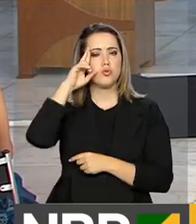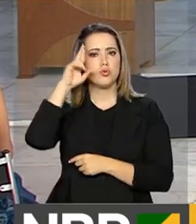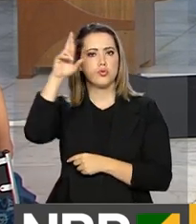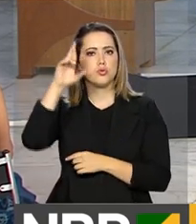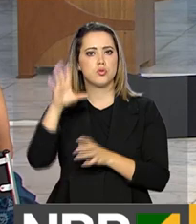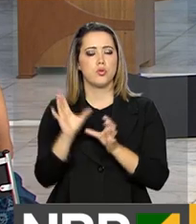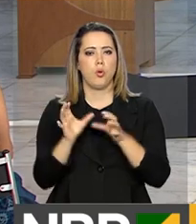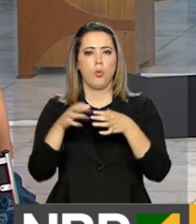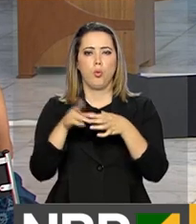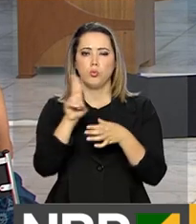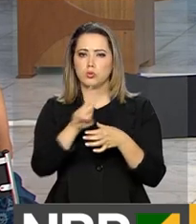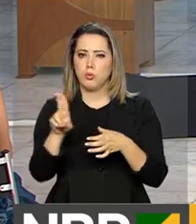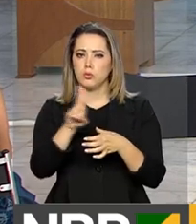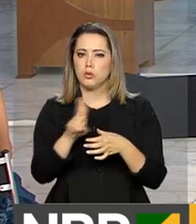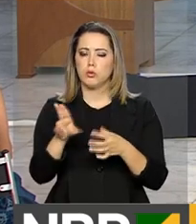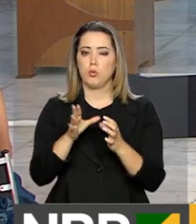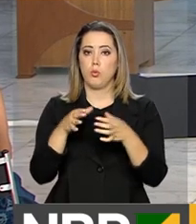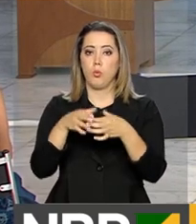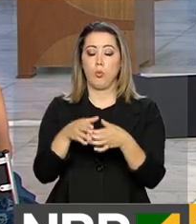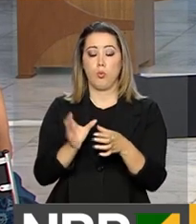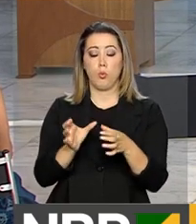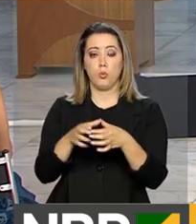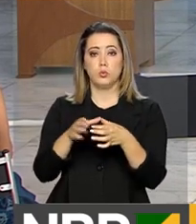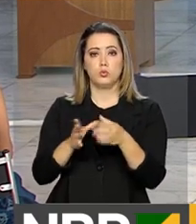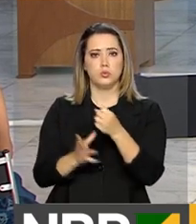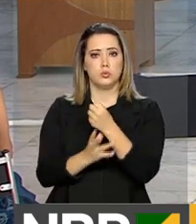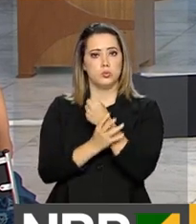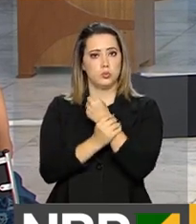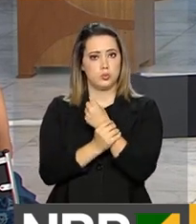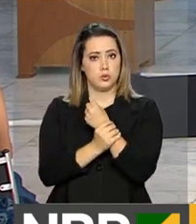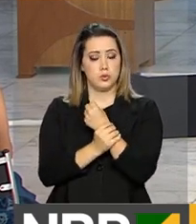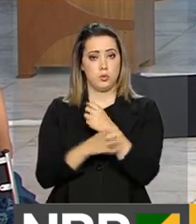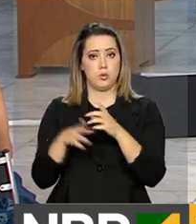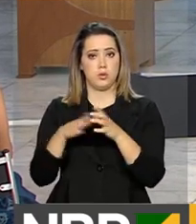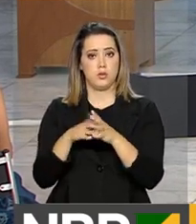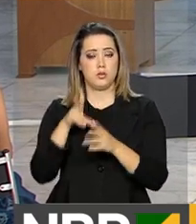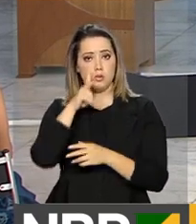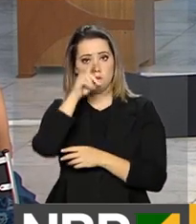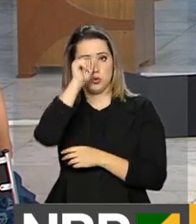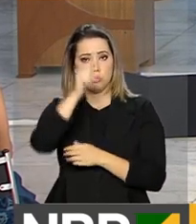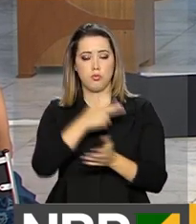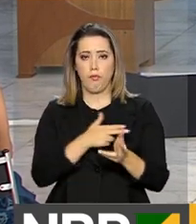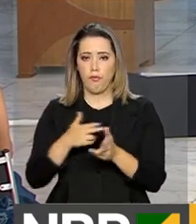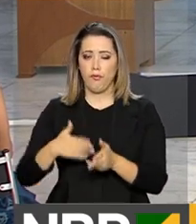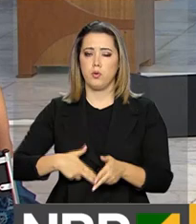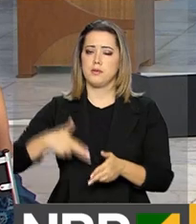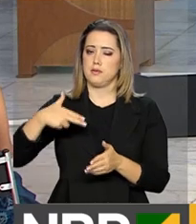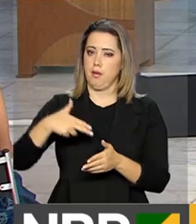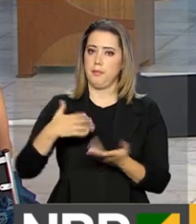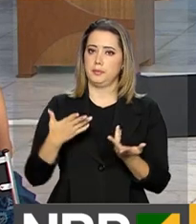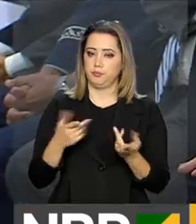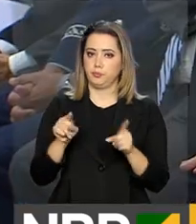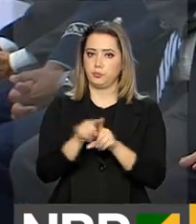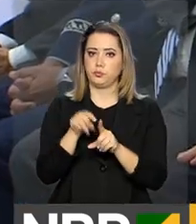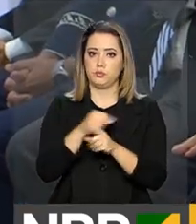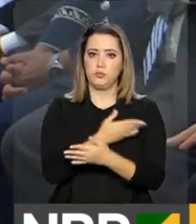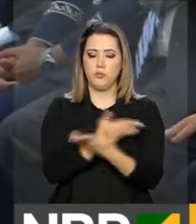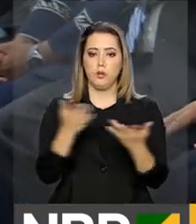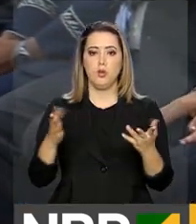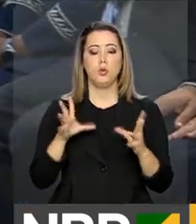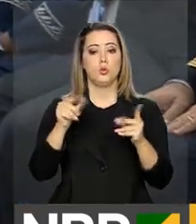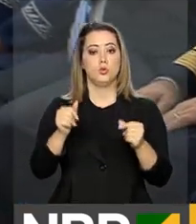Estado-Maior Conjunto das Forças Armadas e senhora, os senhores oficiais